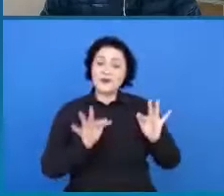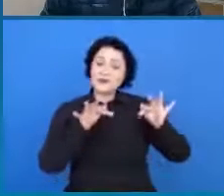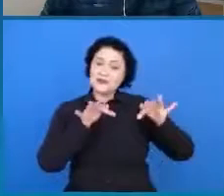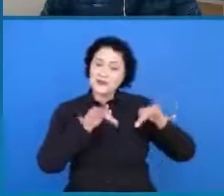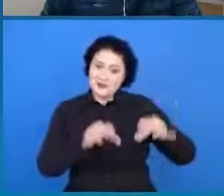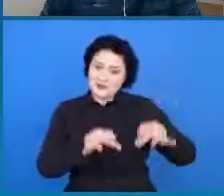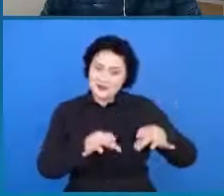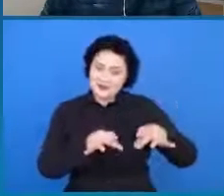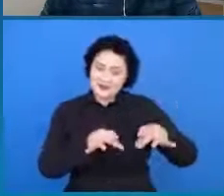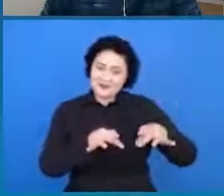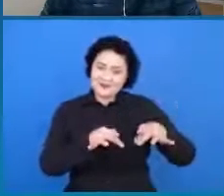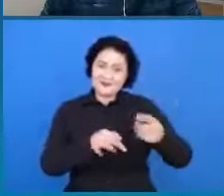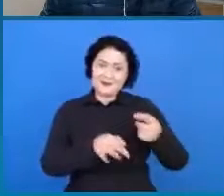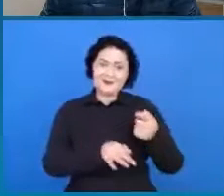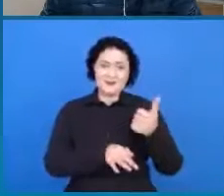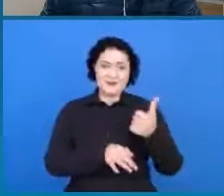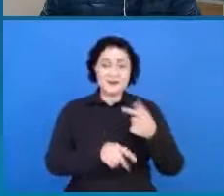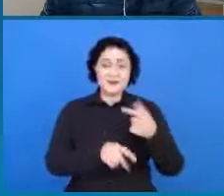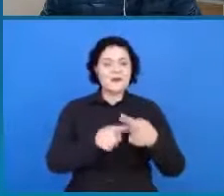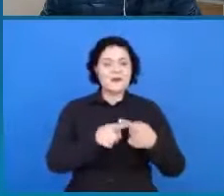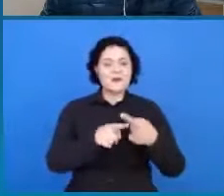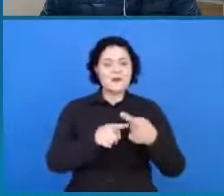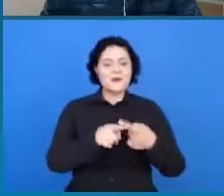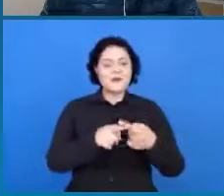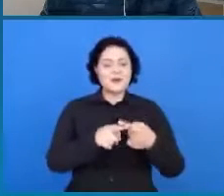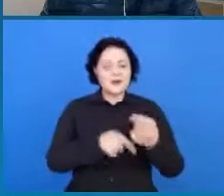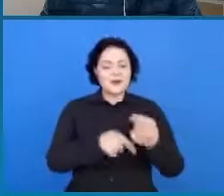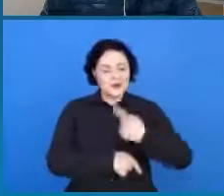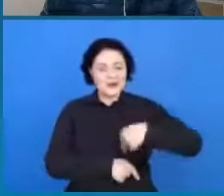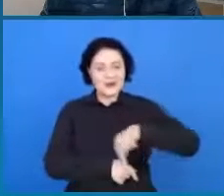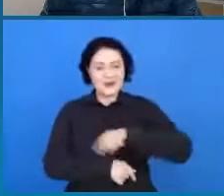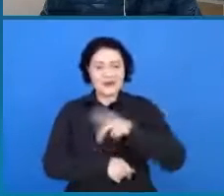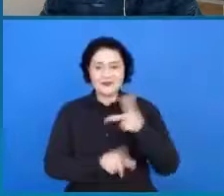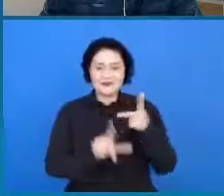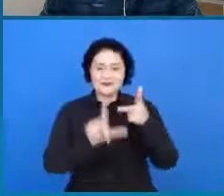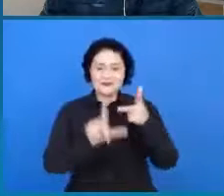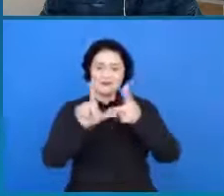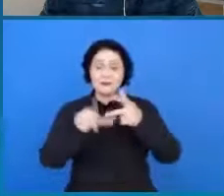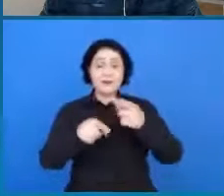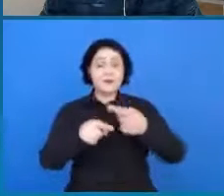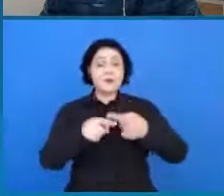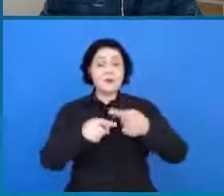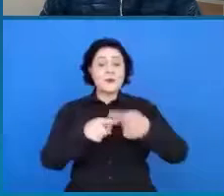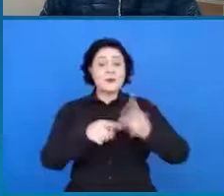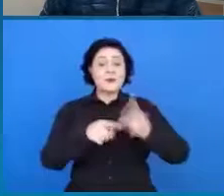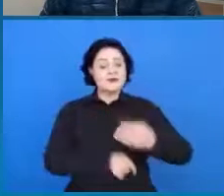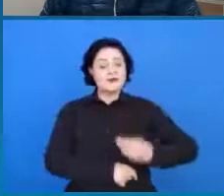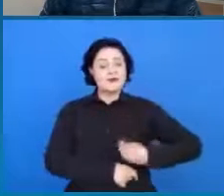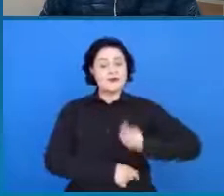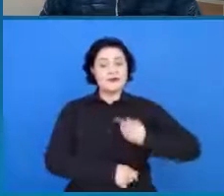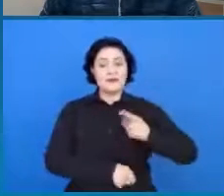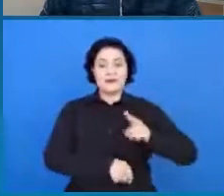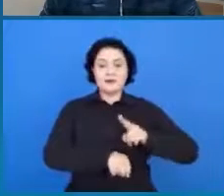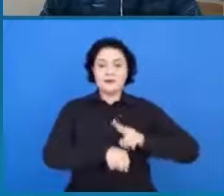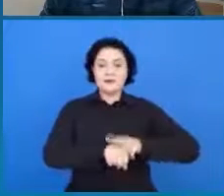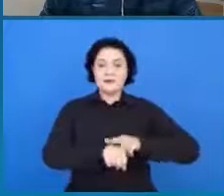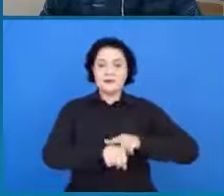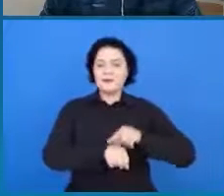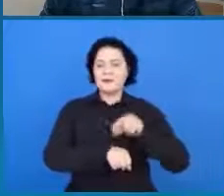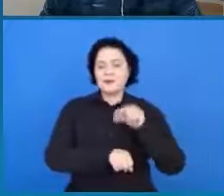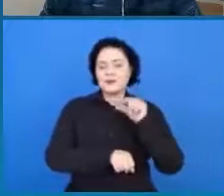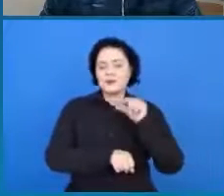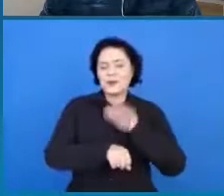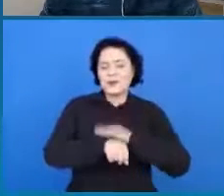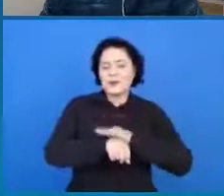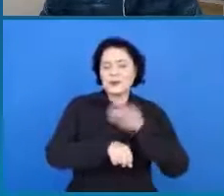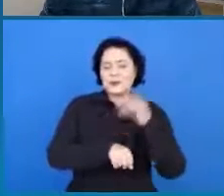o finalmente o final dessa nossa Live Afinal já estamos a um pouquinho